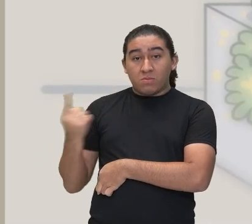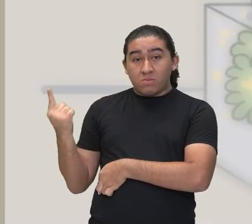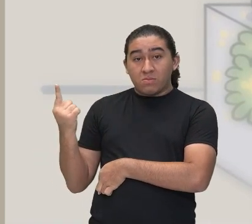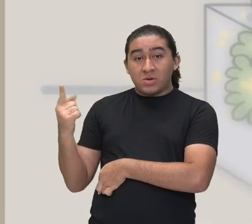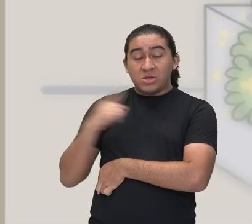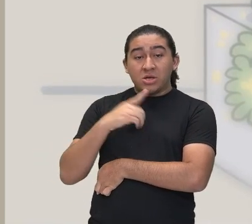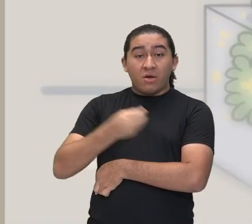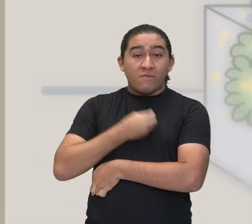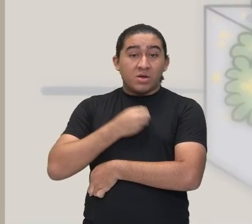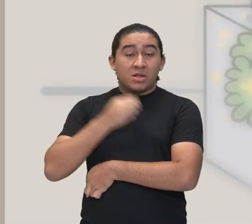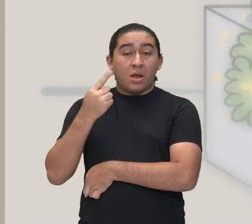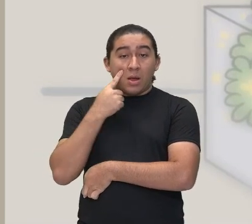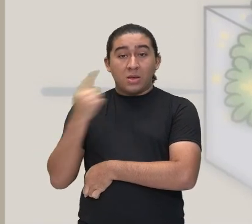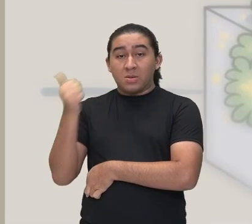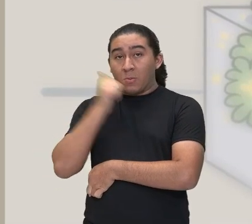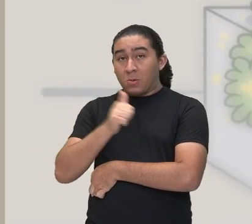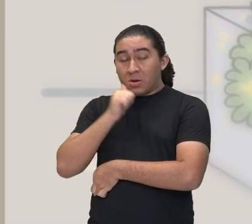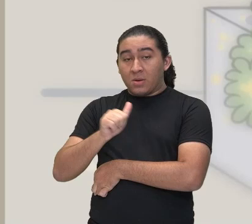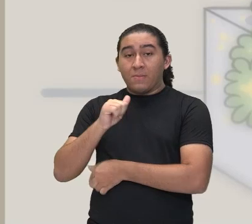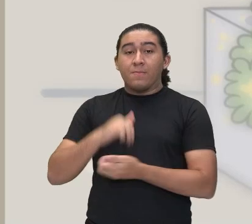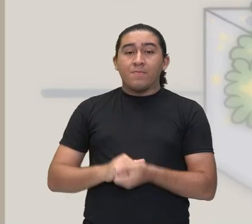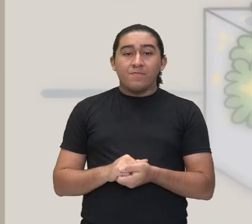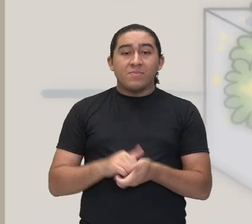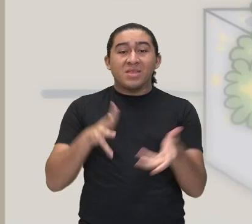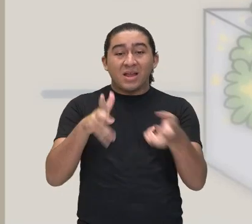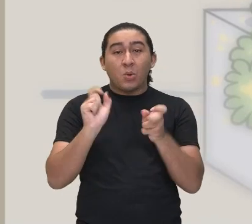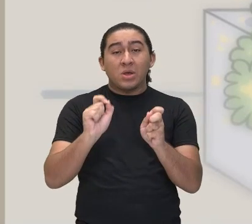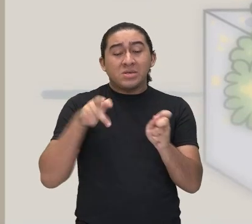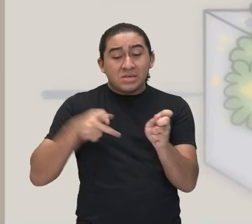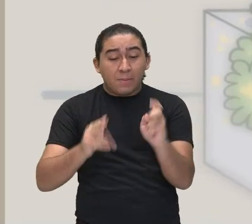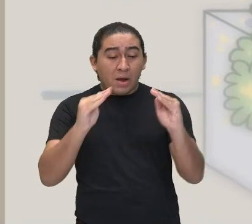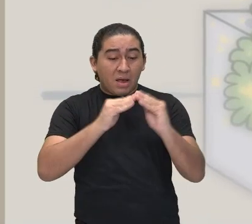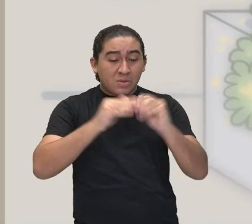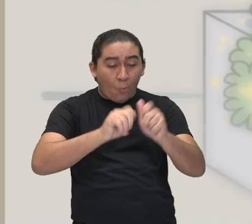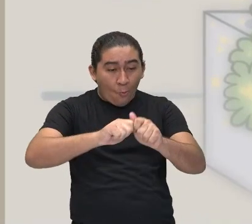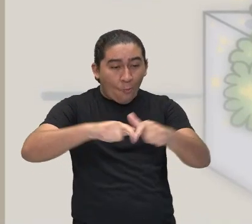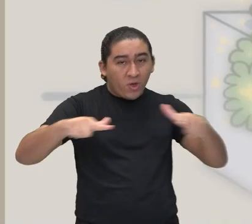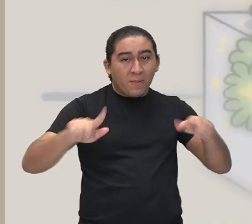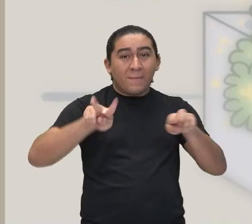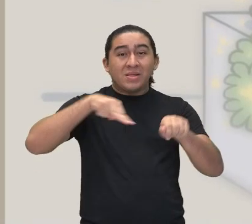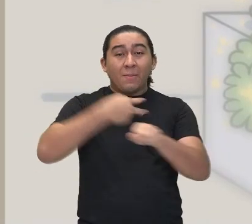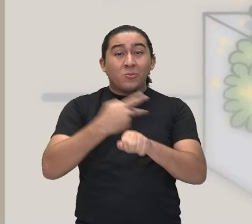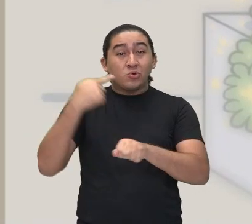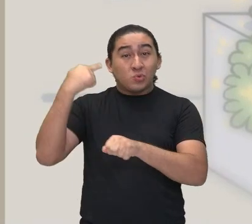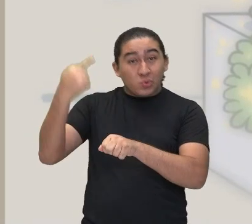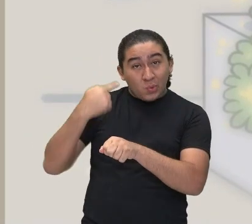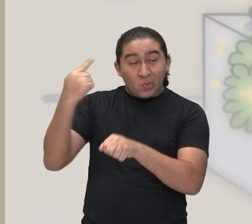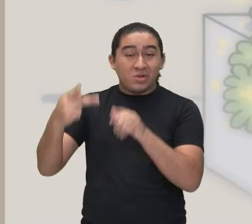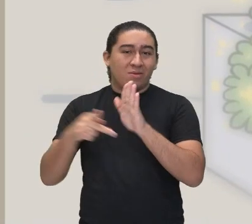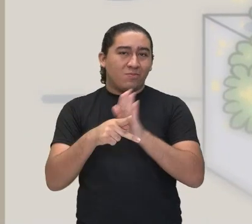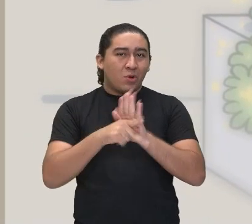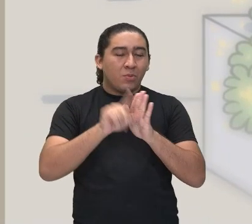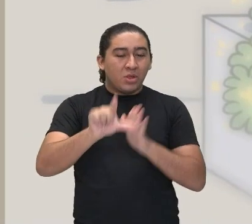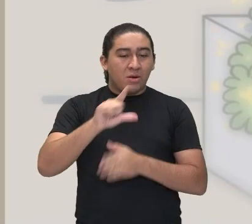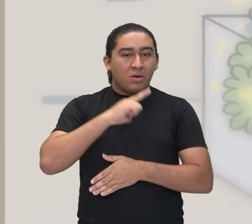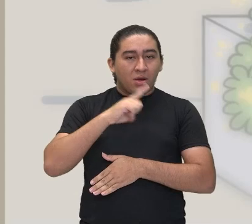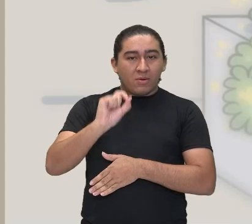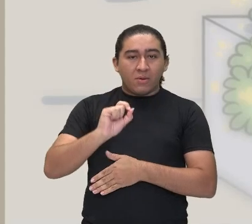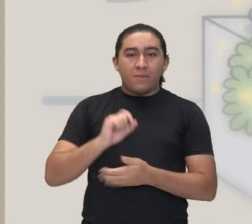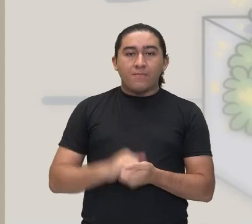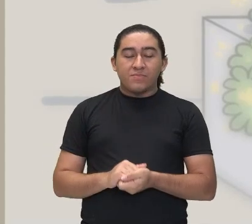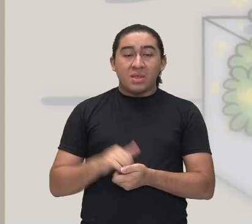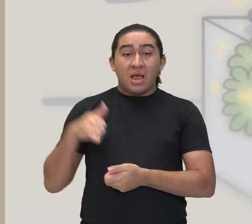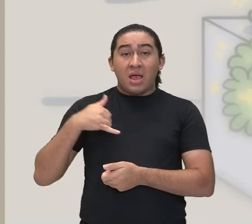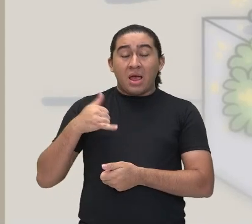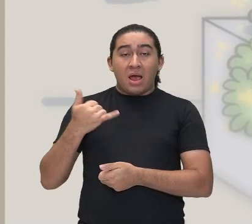mulata Marciana. Ela era obcecada em limpar a casa, mas enlouqueceu de vez quando sua bela filha, Florinda, de apenas 15